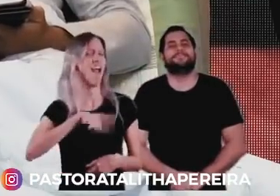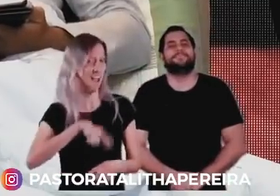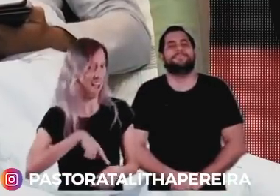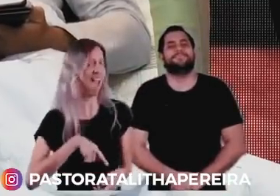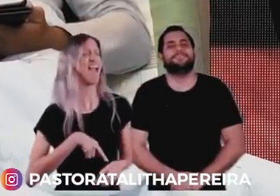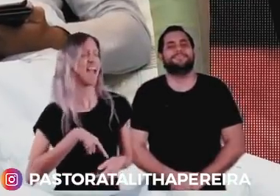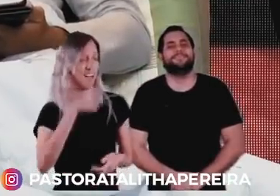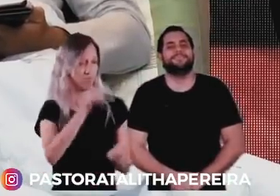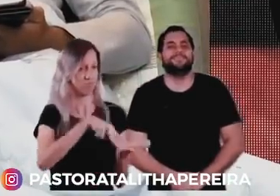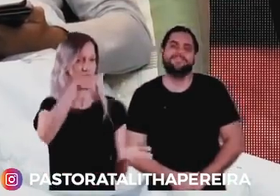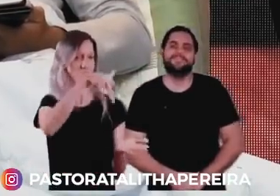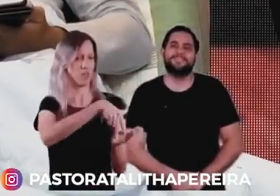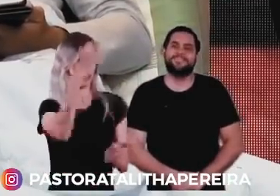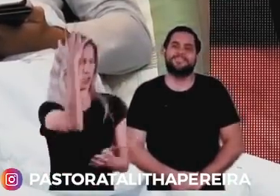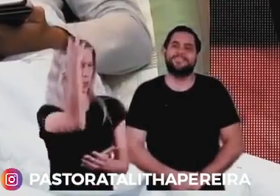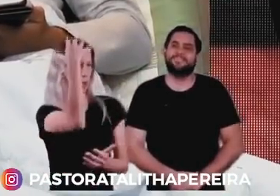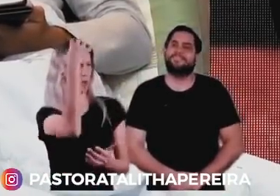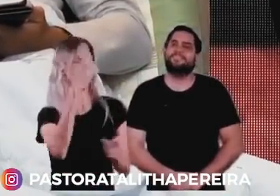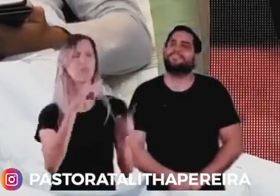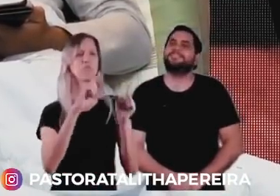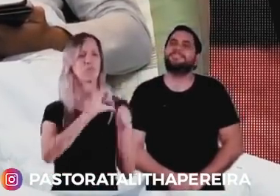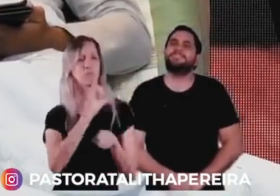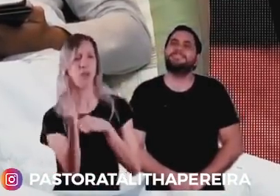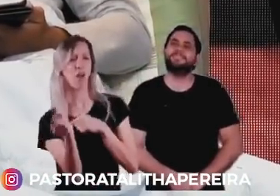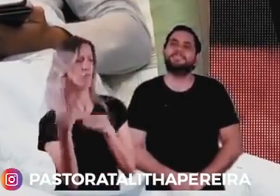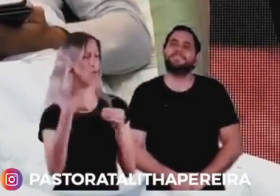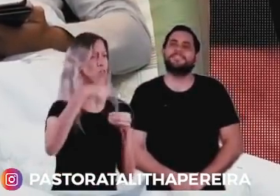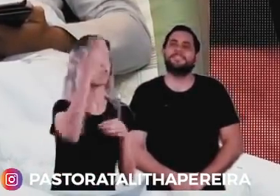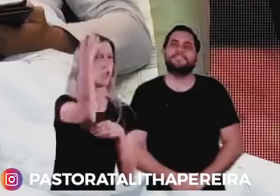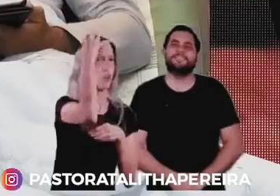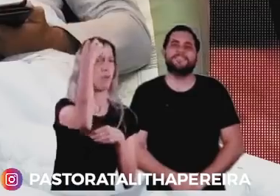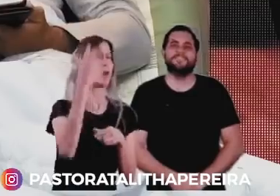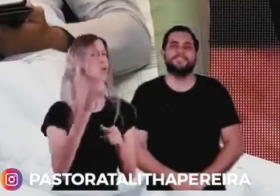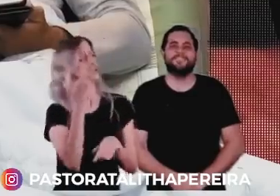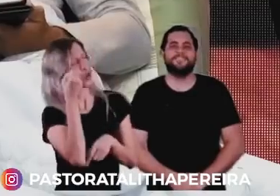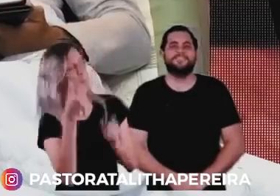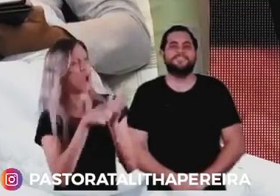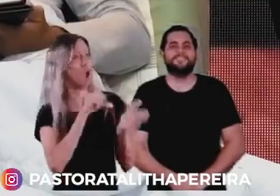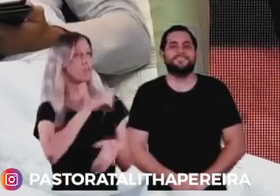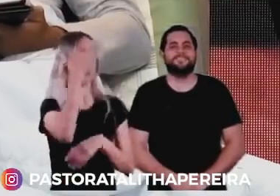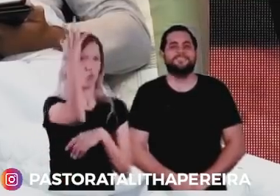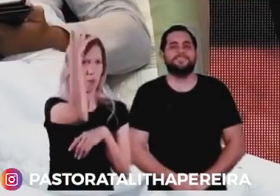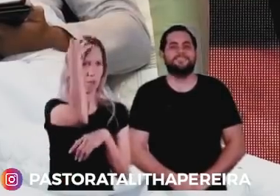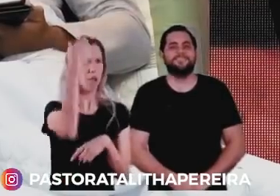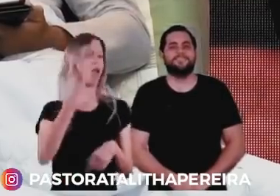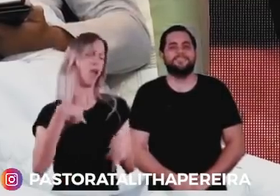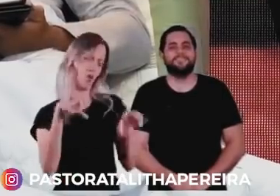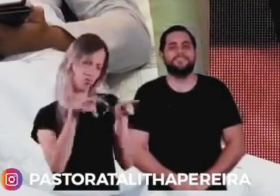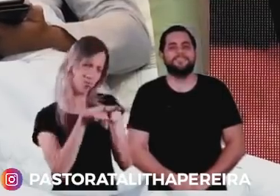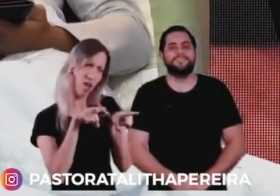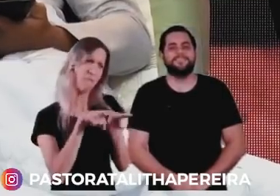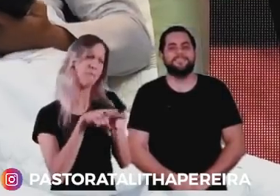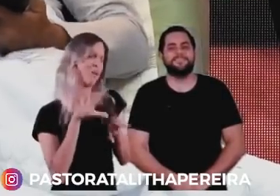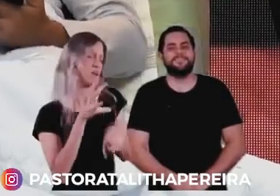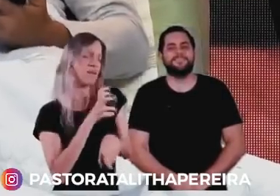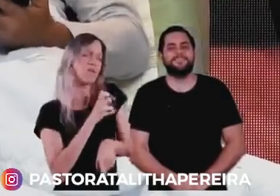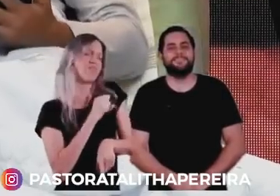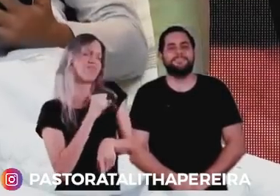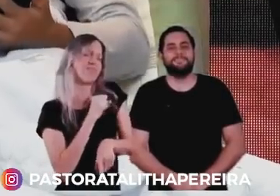Ele levanta, ele toma um banho. Se ele sair, quando ele voltar, ele toma um banho. Não dorme sem tomar banho. Porque também eu também não